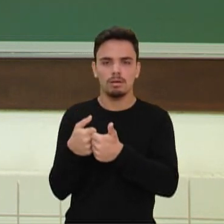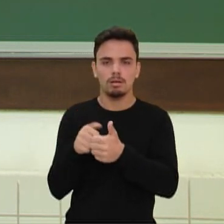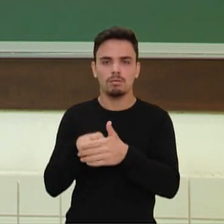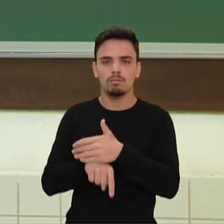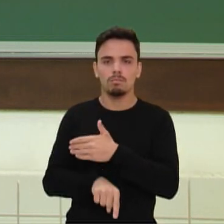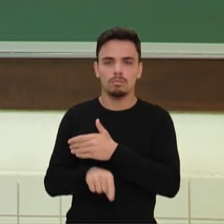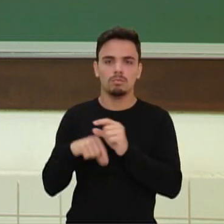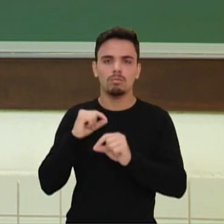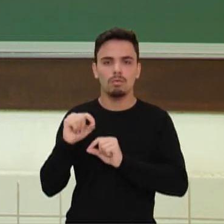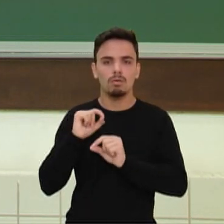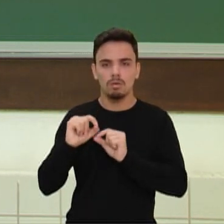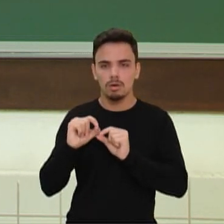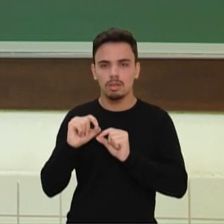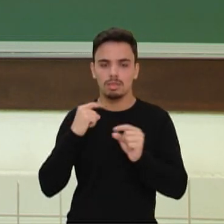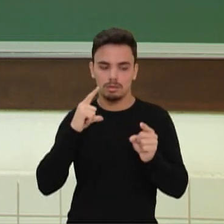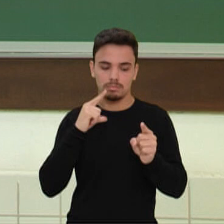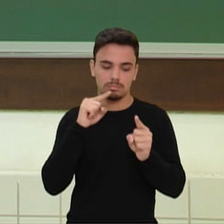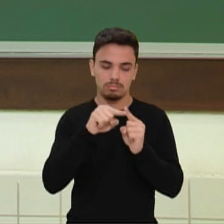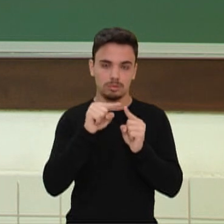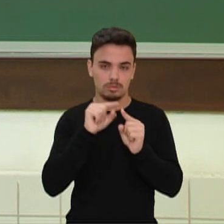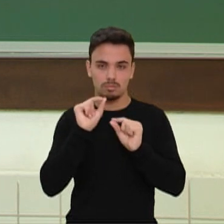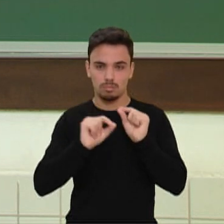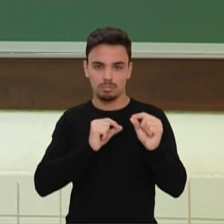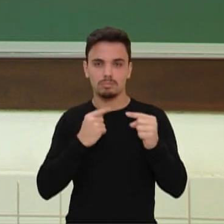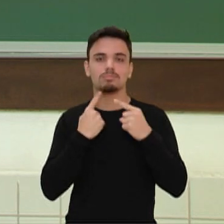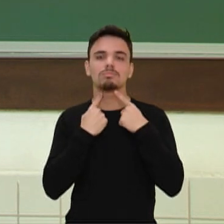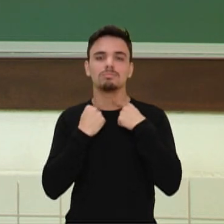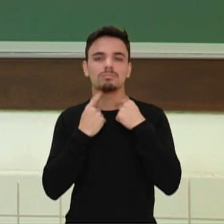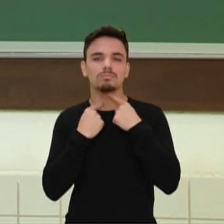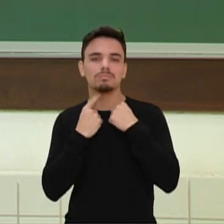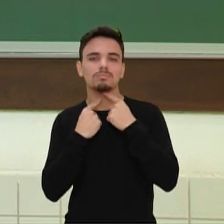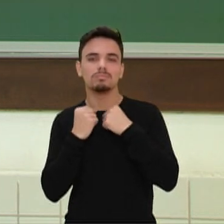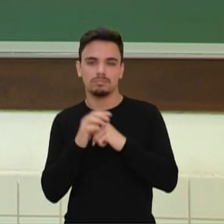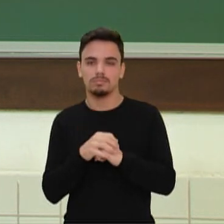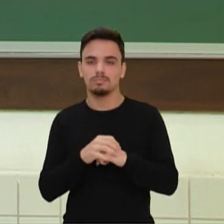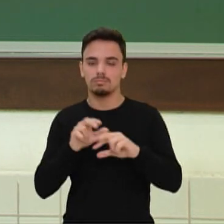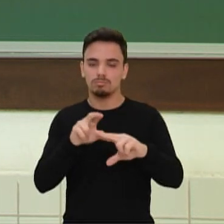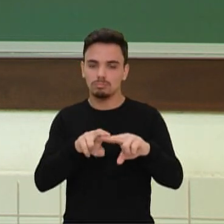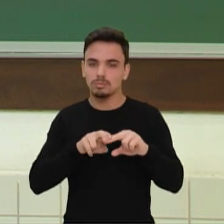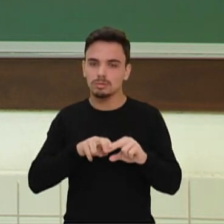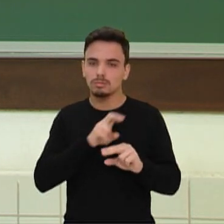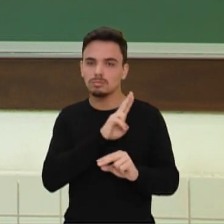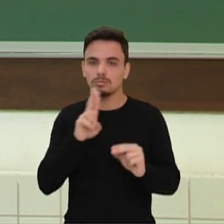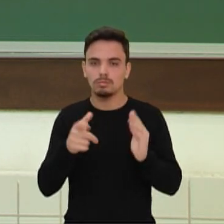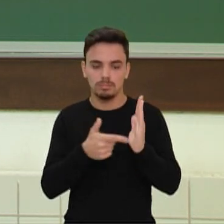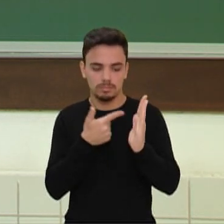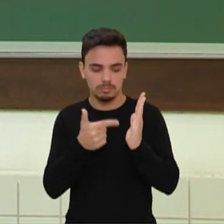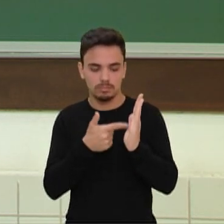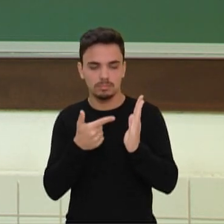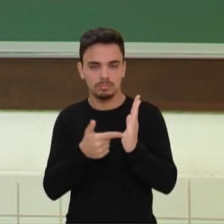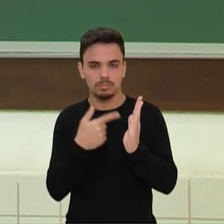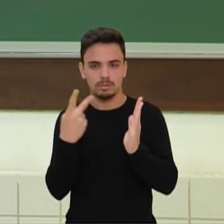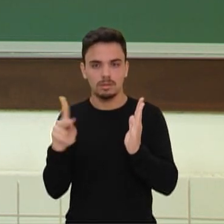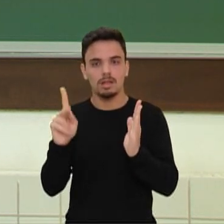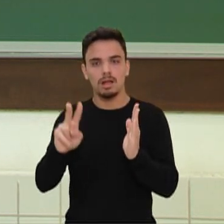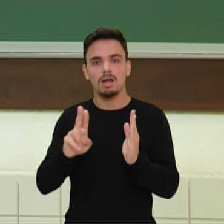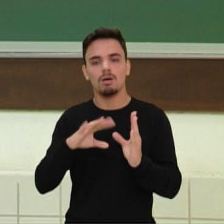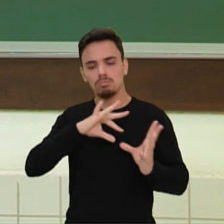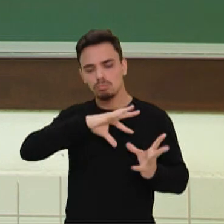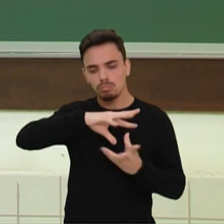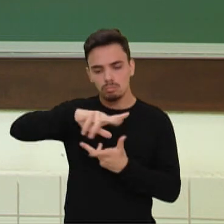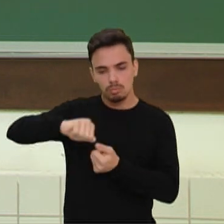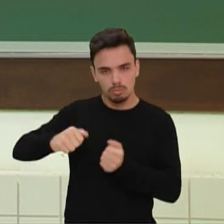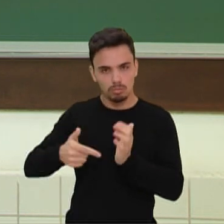uma única coisa, vontade, diz o Schopenhauer. Por isso que o nome do livro dele é O Mundo como Vontade e